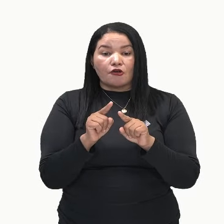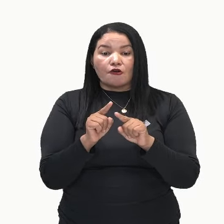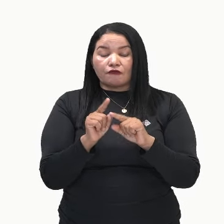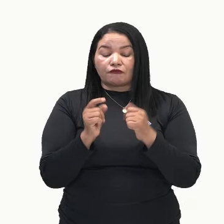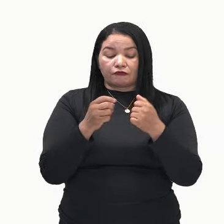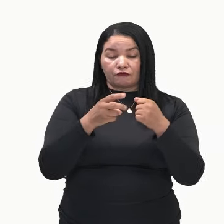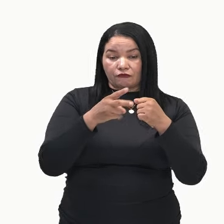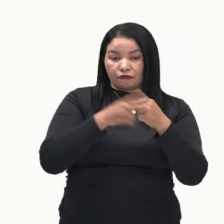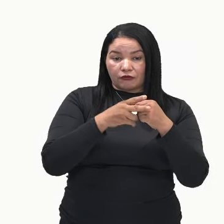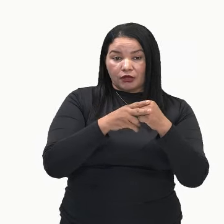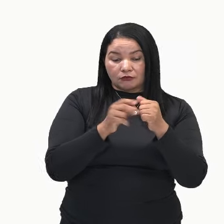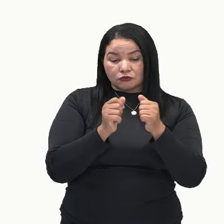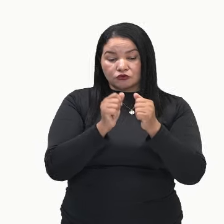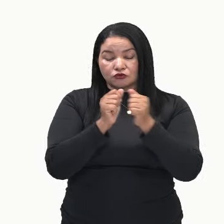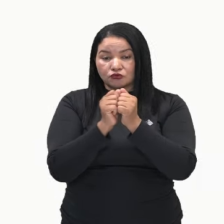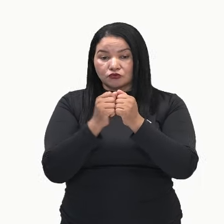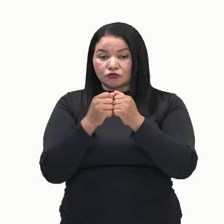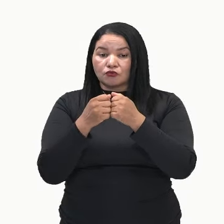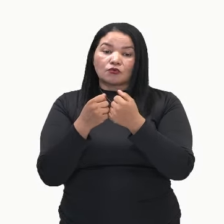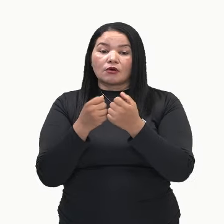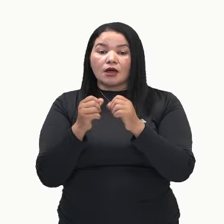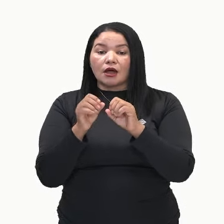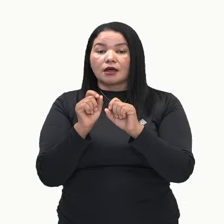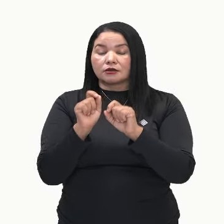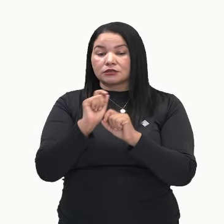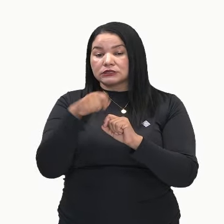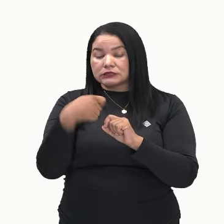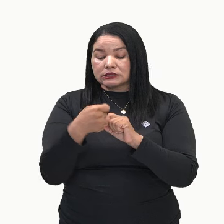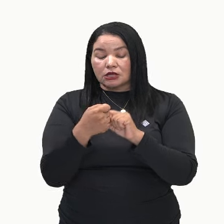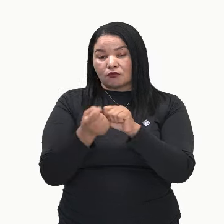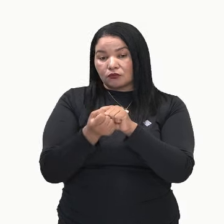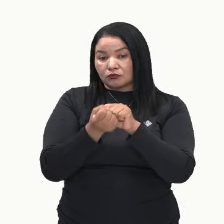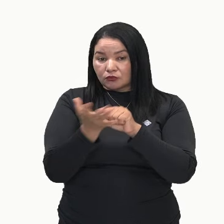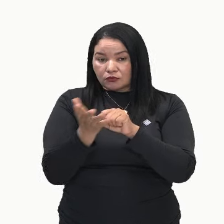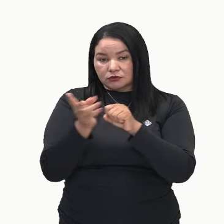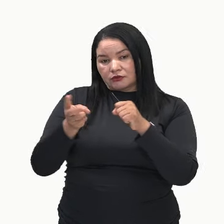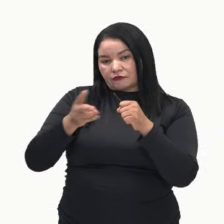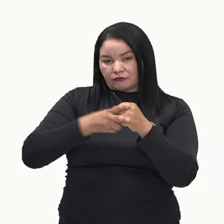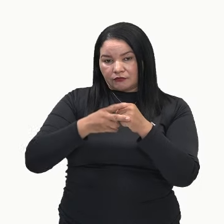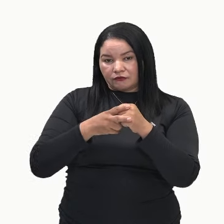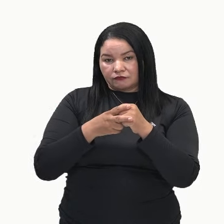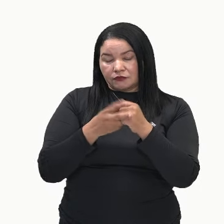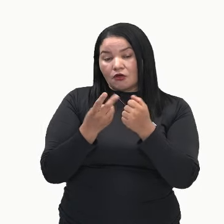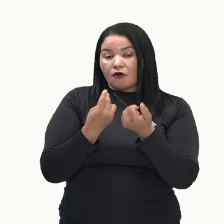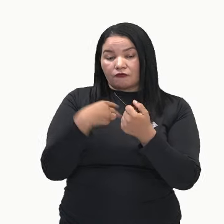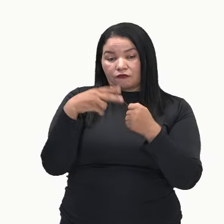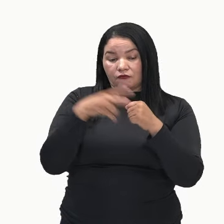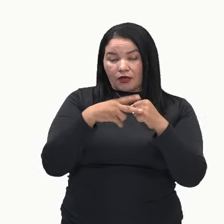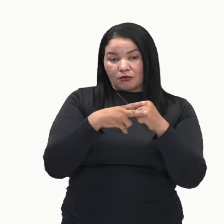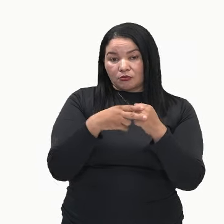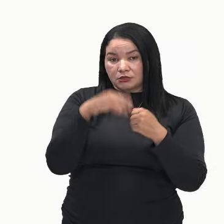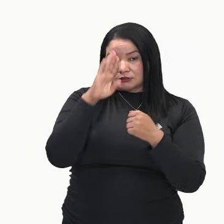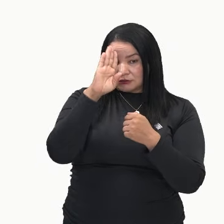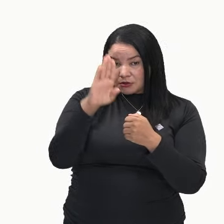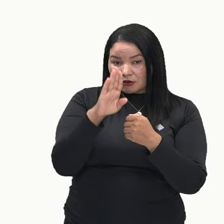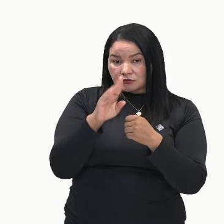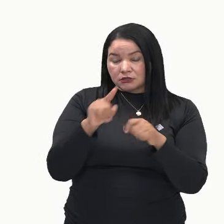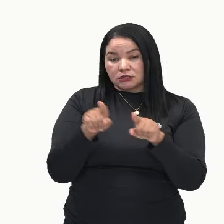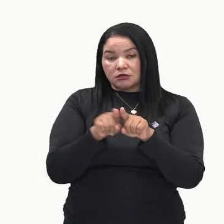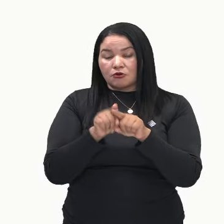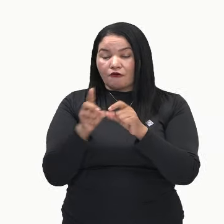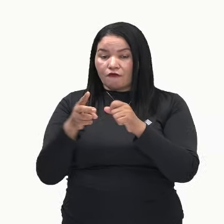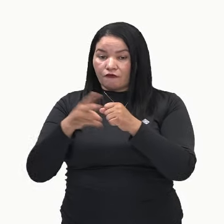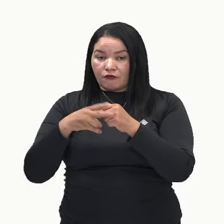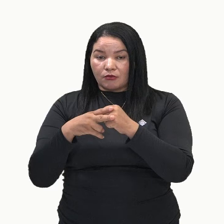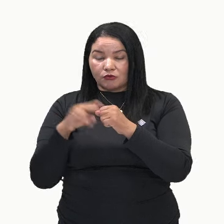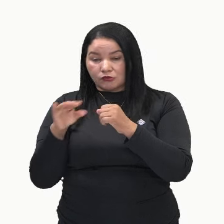do outro, assim eu chamo de locução verbal. Eu tenho um verbo principal e um verbo